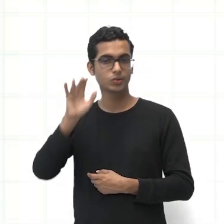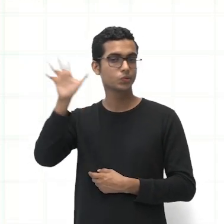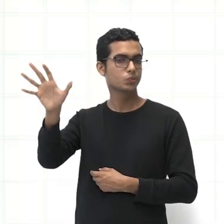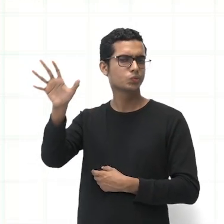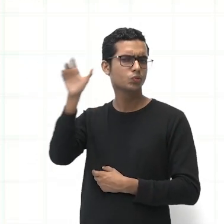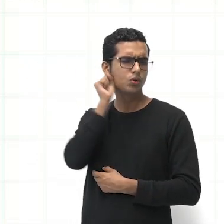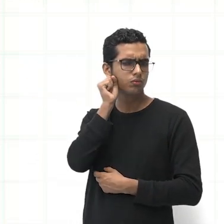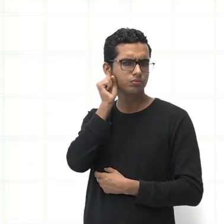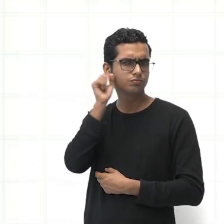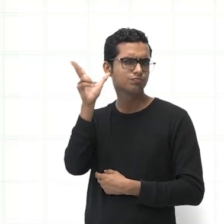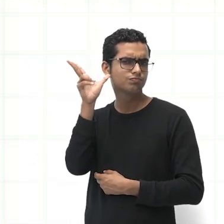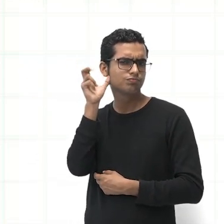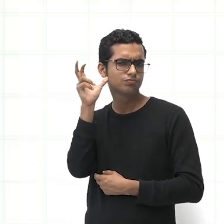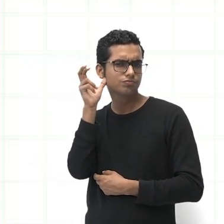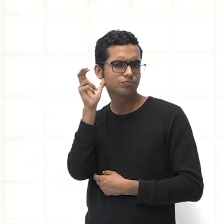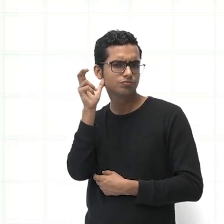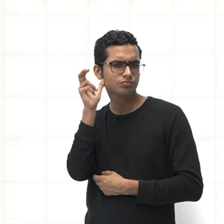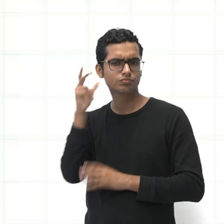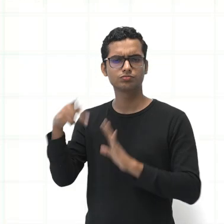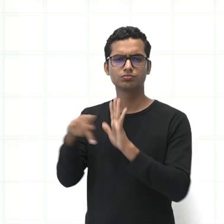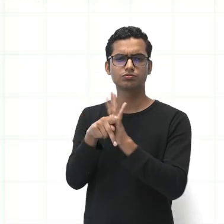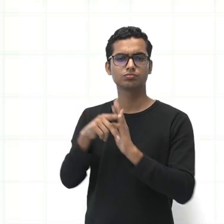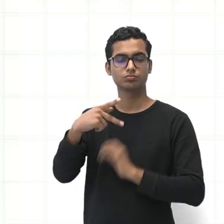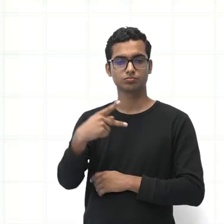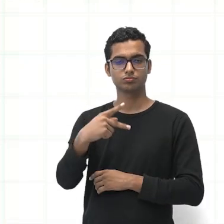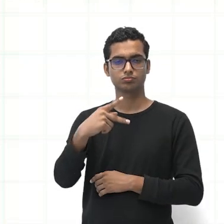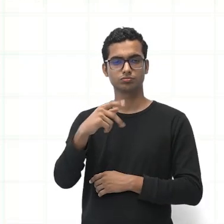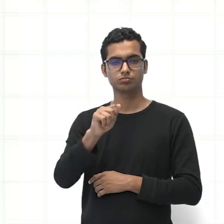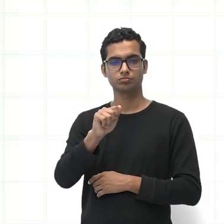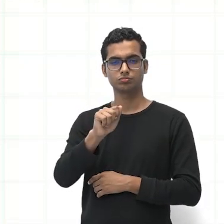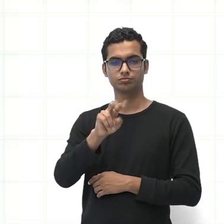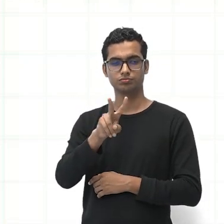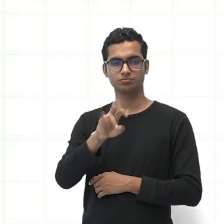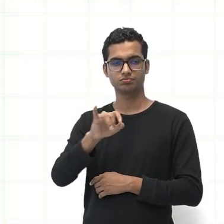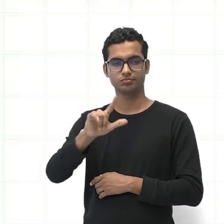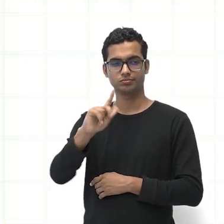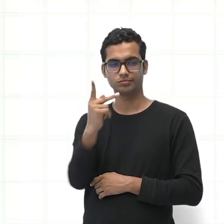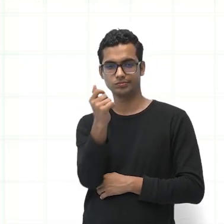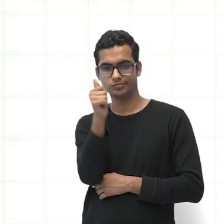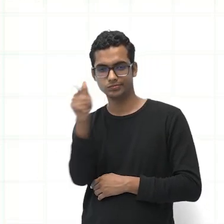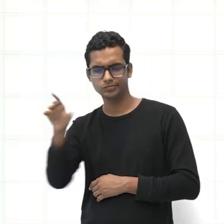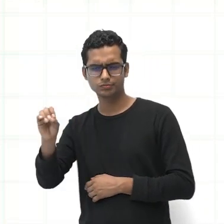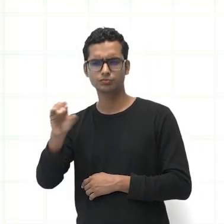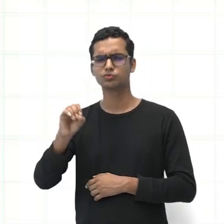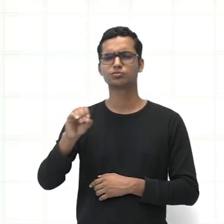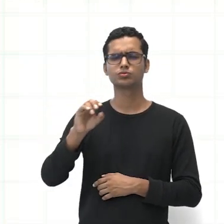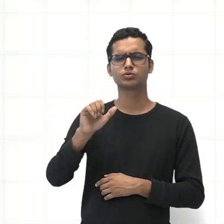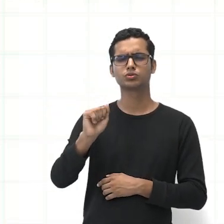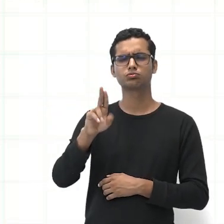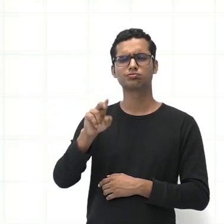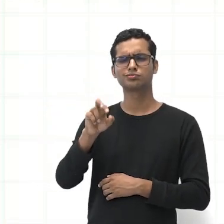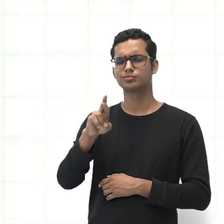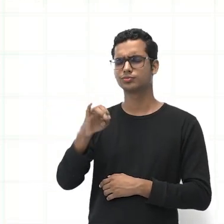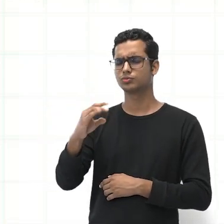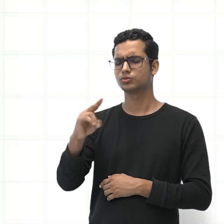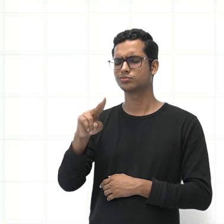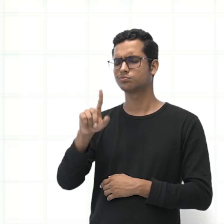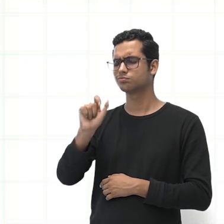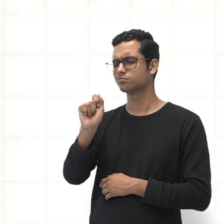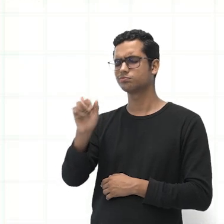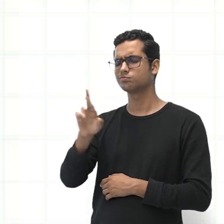pelo pavilhão auricular. Pavilhão auricular, professor, o que é